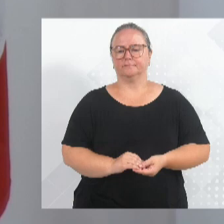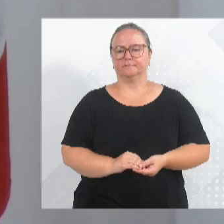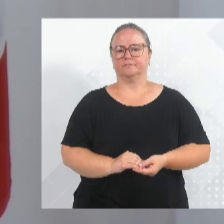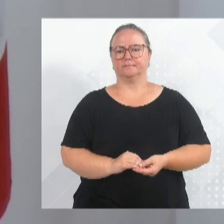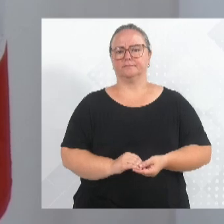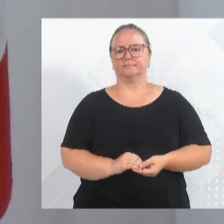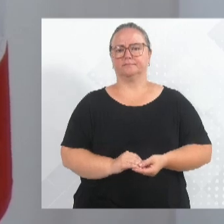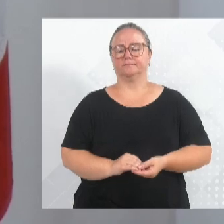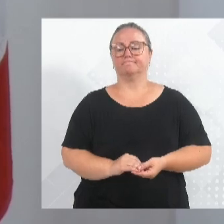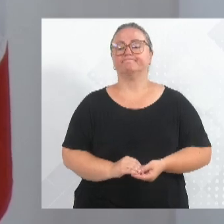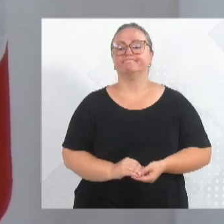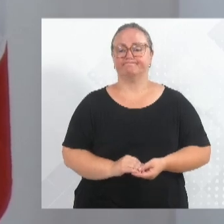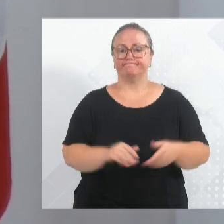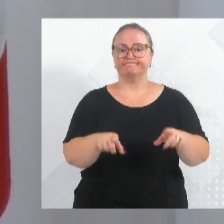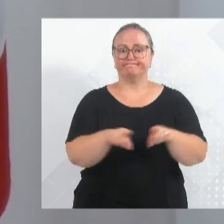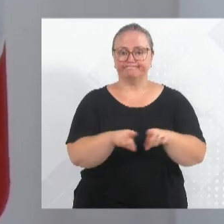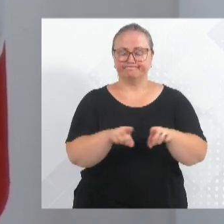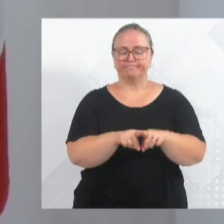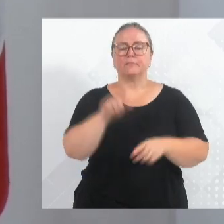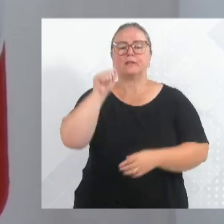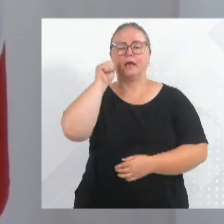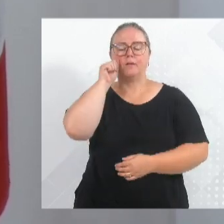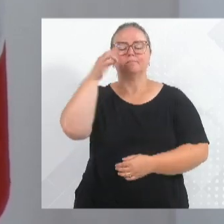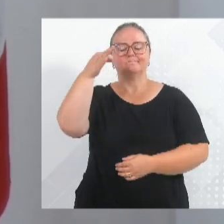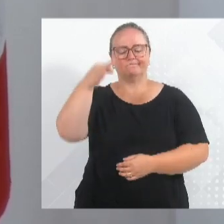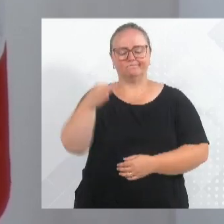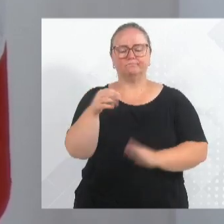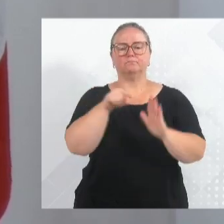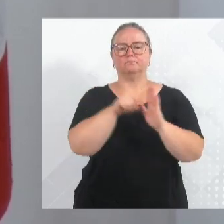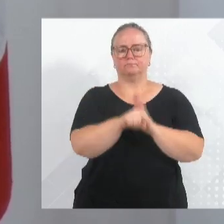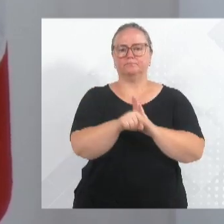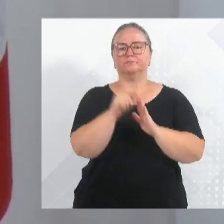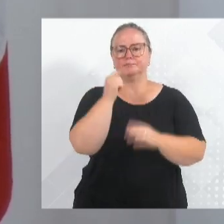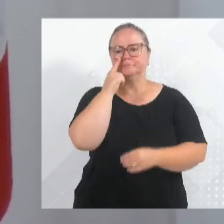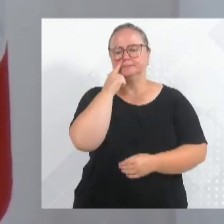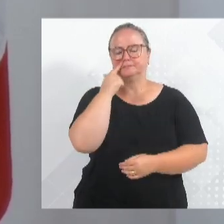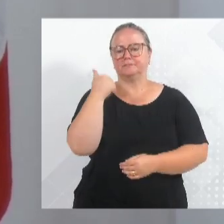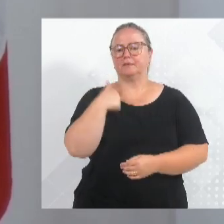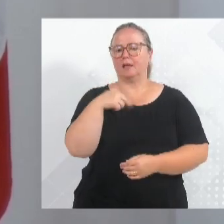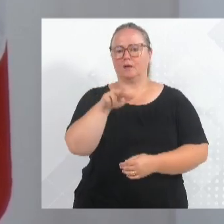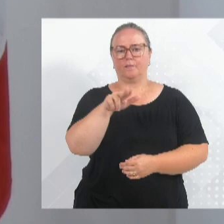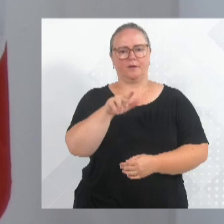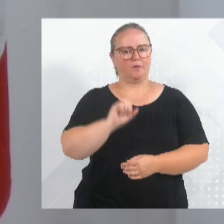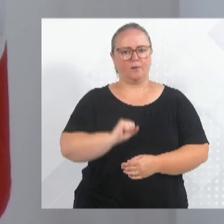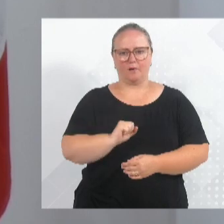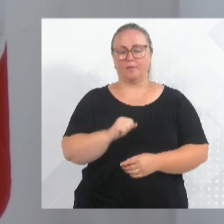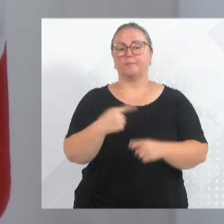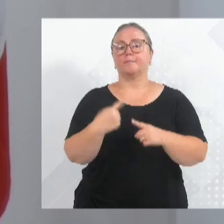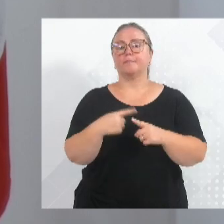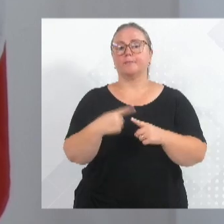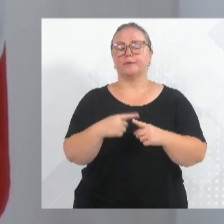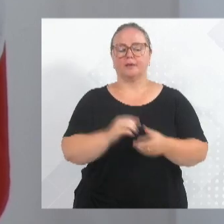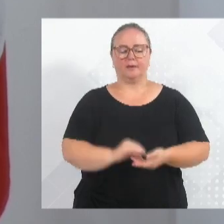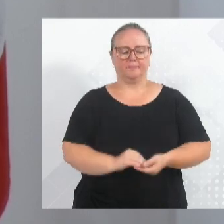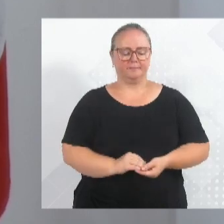Segundo, o vereador Almir foi feliz na pergunta, eu iria fazer a mesma pergunta, por quê?